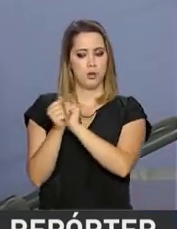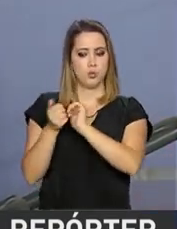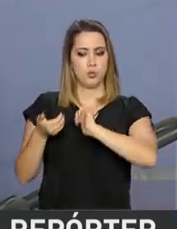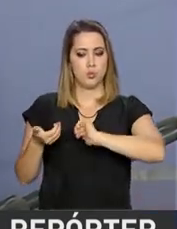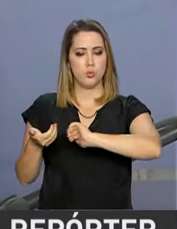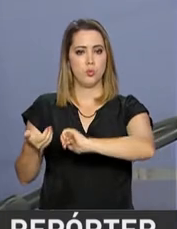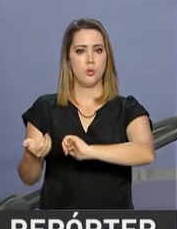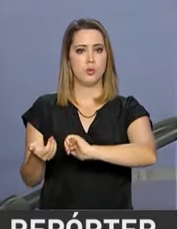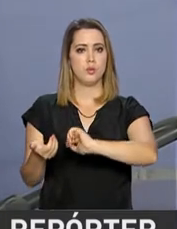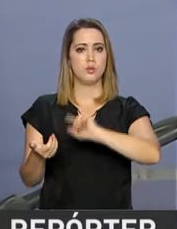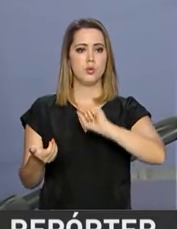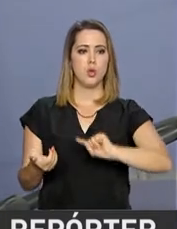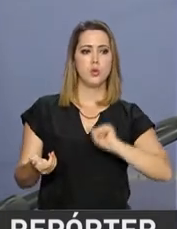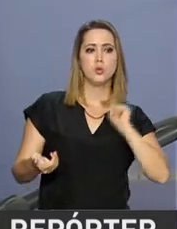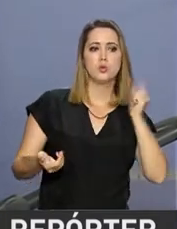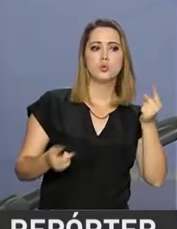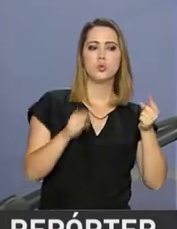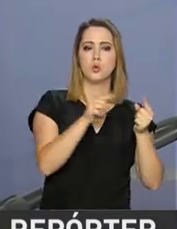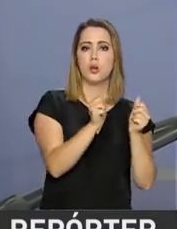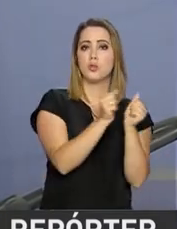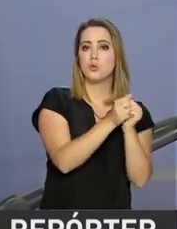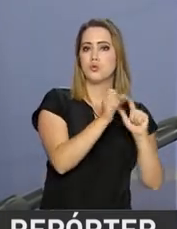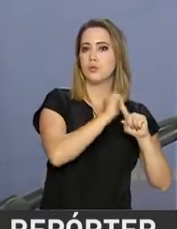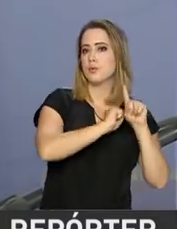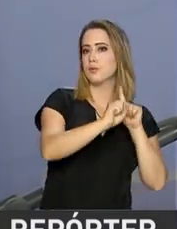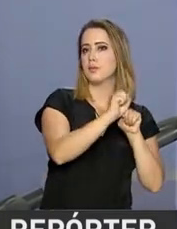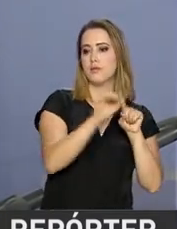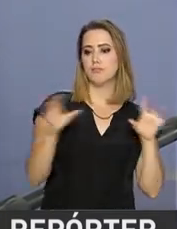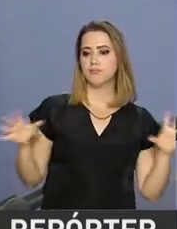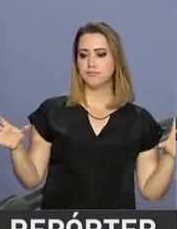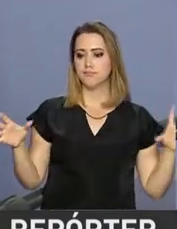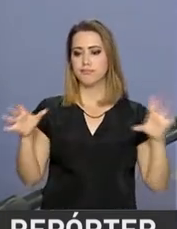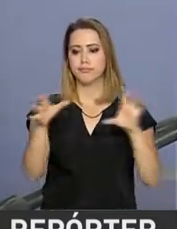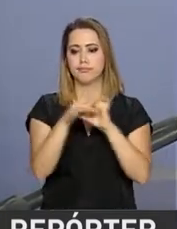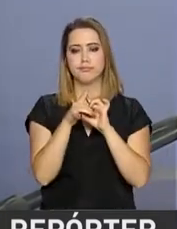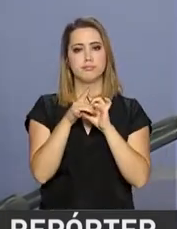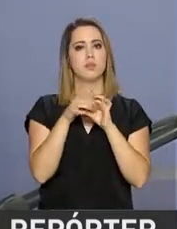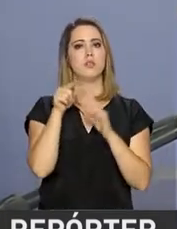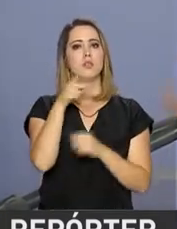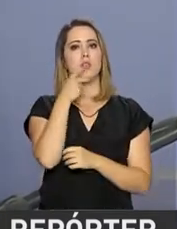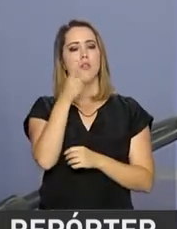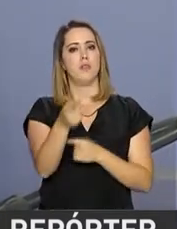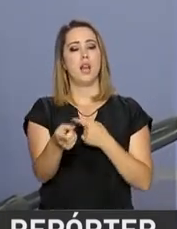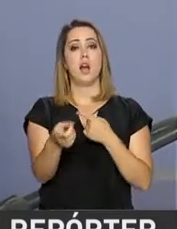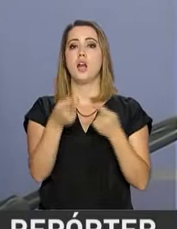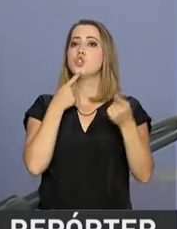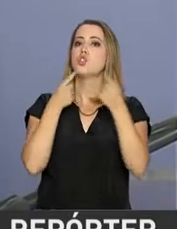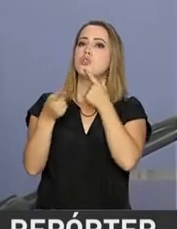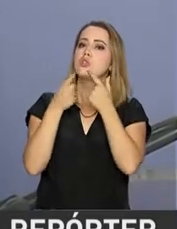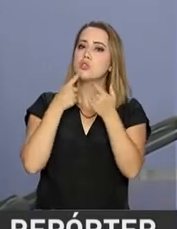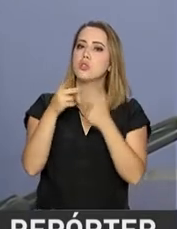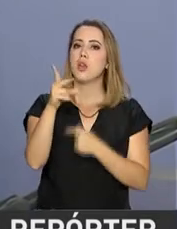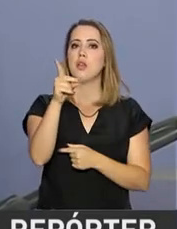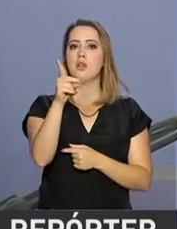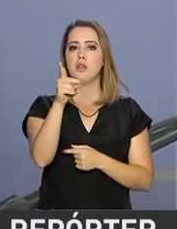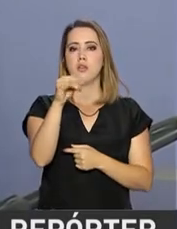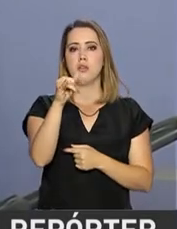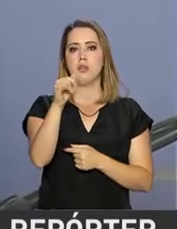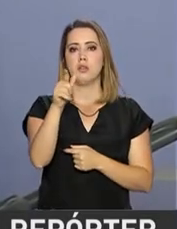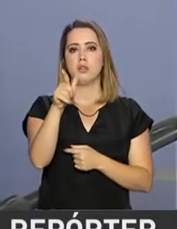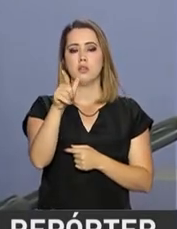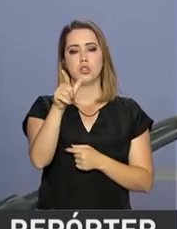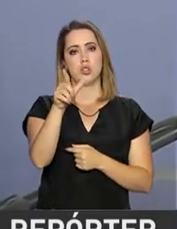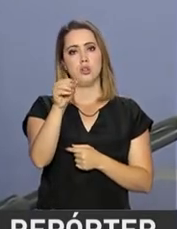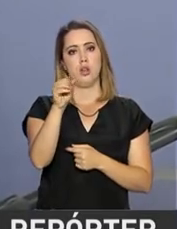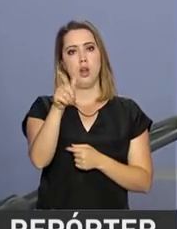nacional de outro lado com a sociedade é interessante uma a palavra diálogo também é uma palavra importante